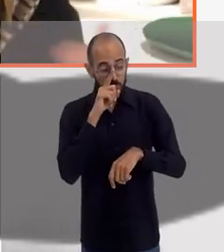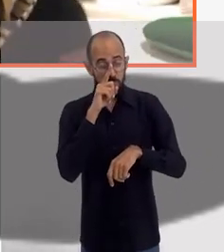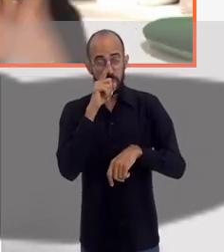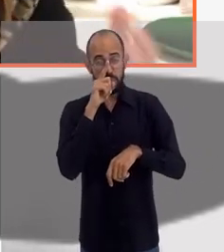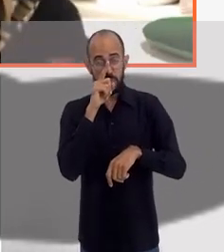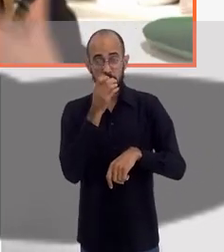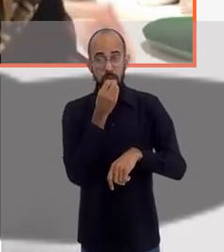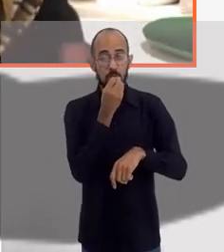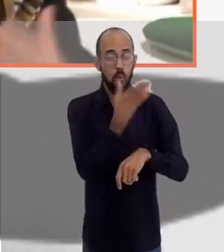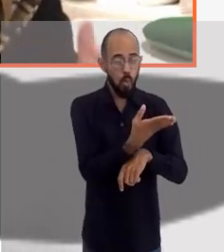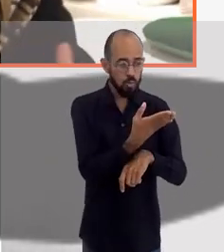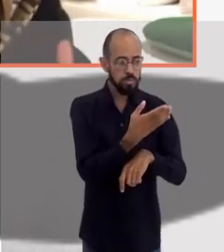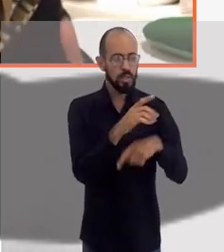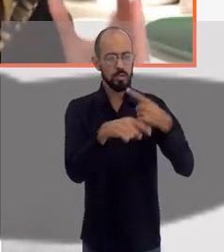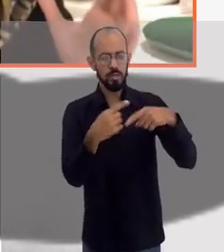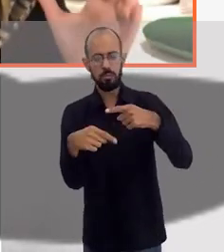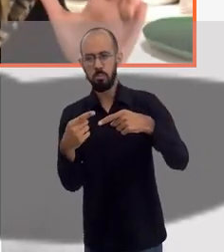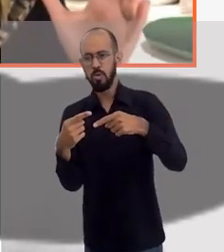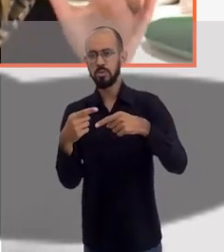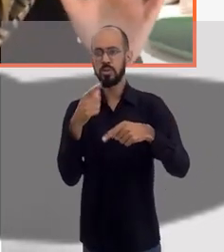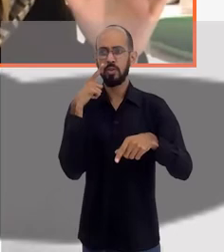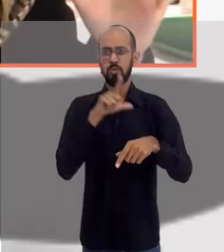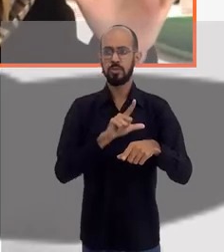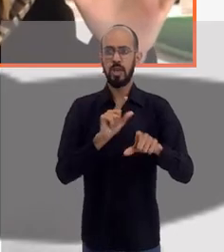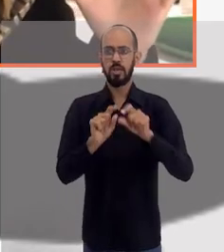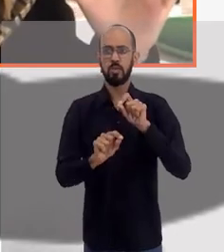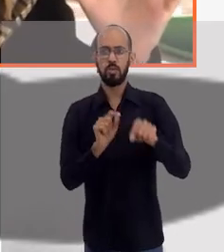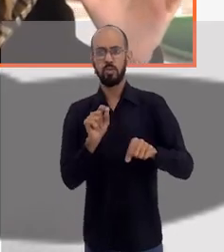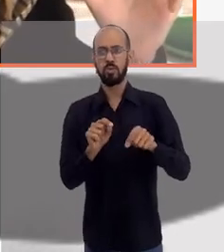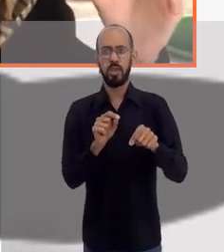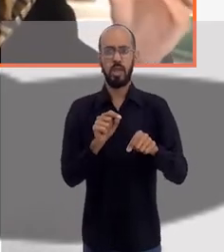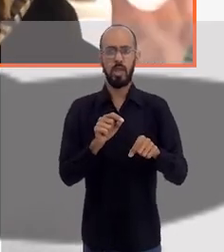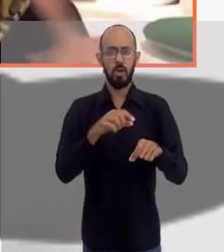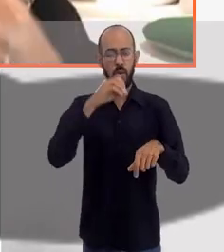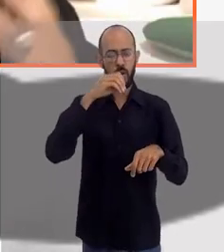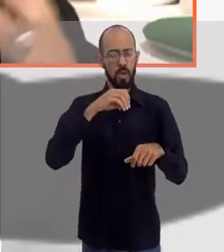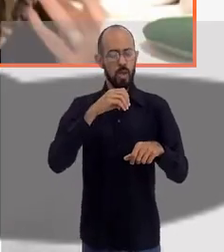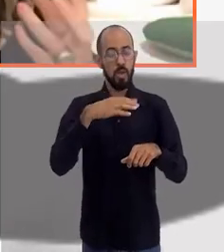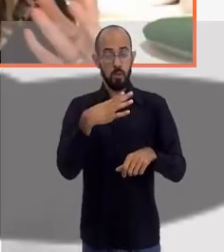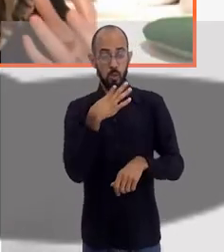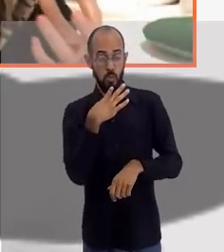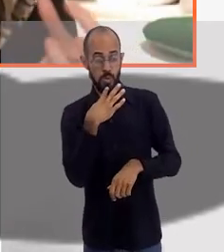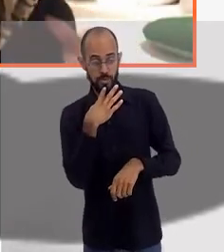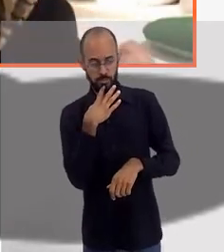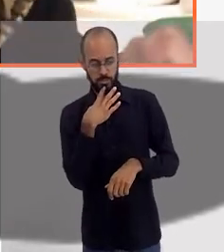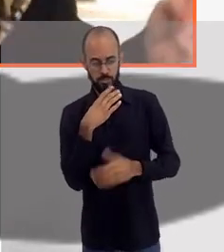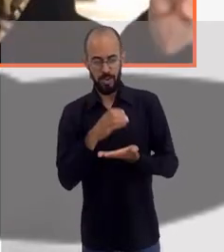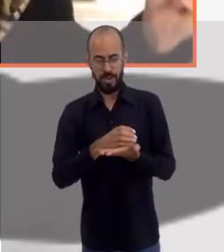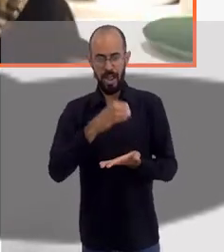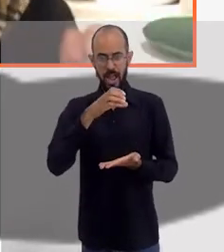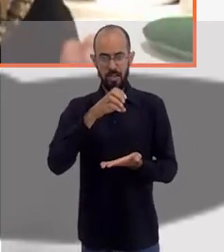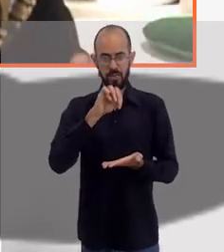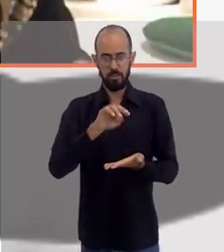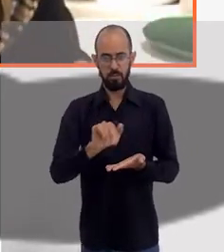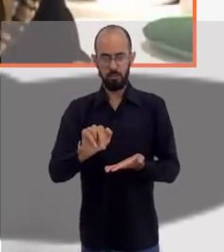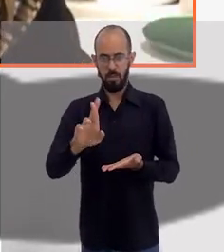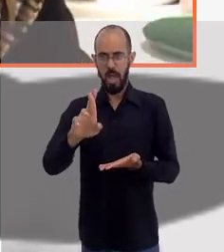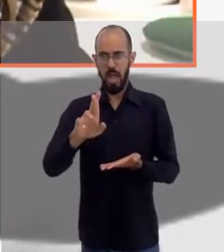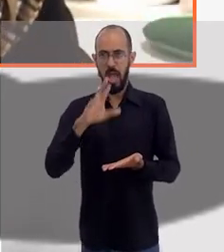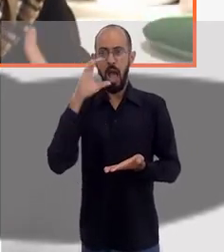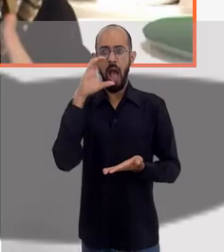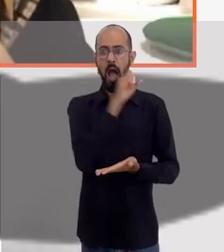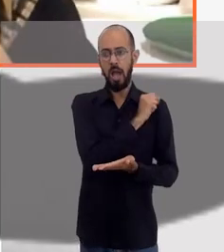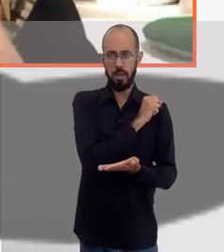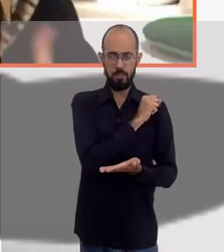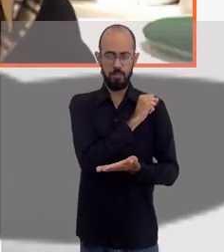em conta para o outro e rapidamente você consegue um conhecimento então a garrafa no mar rapidamente